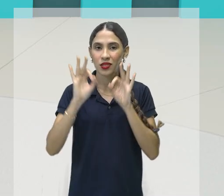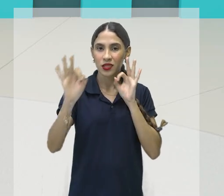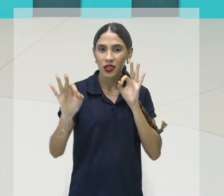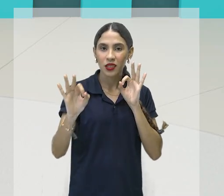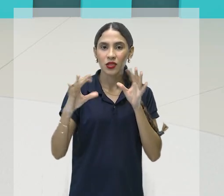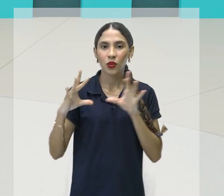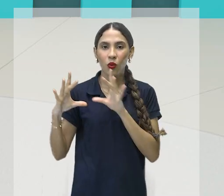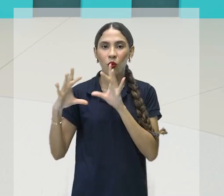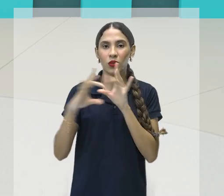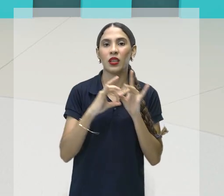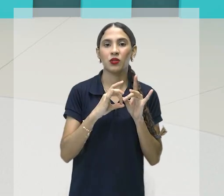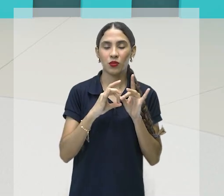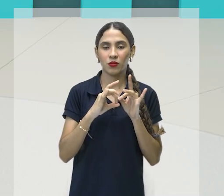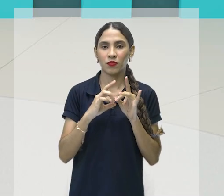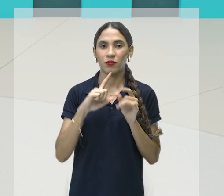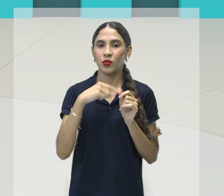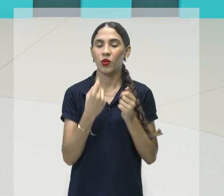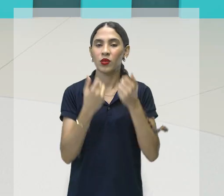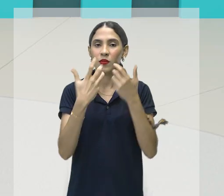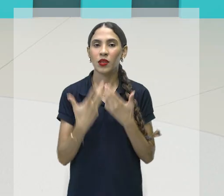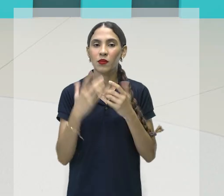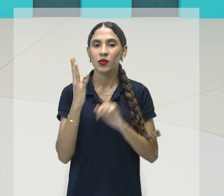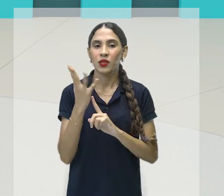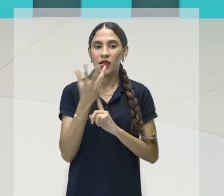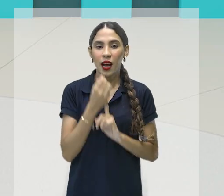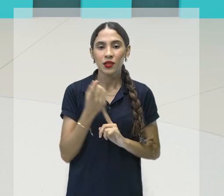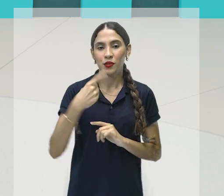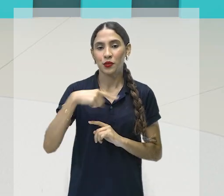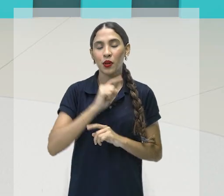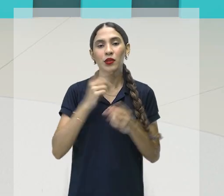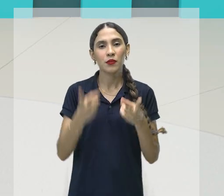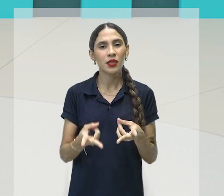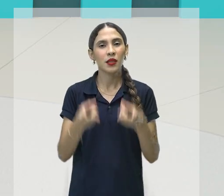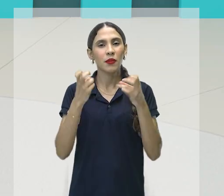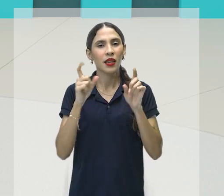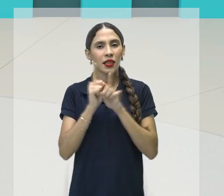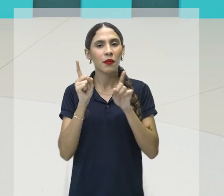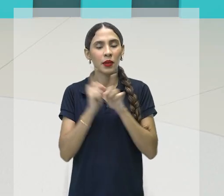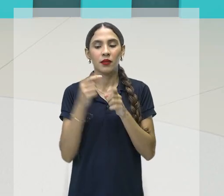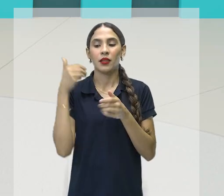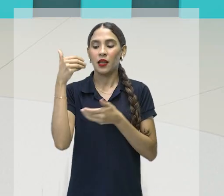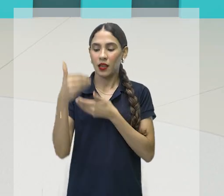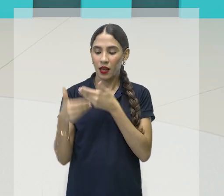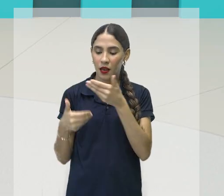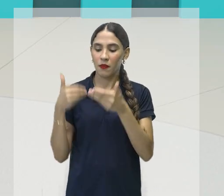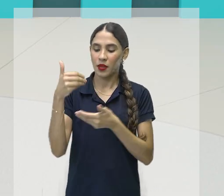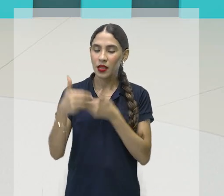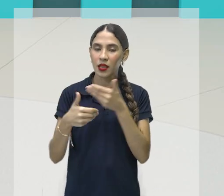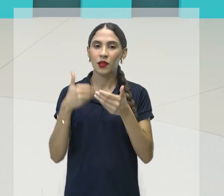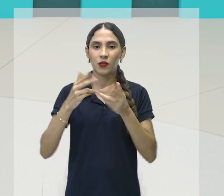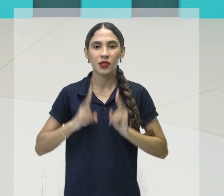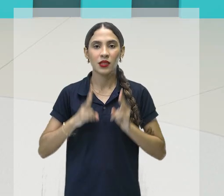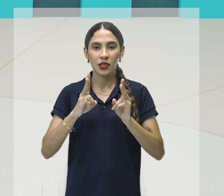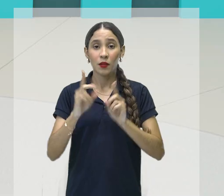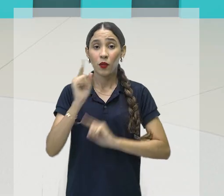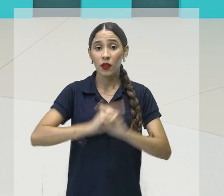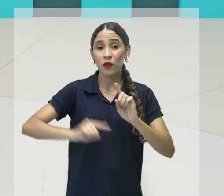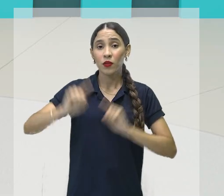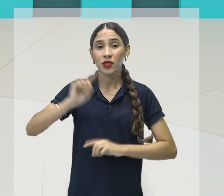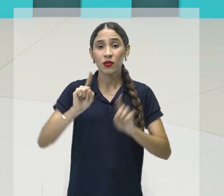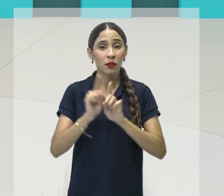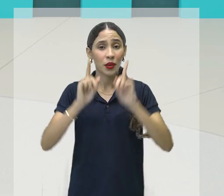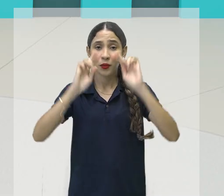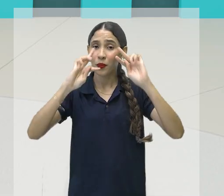nosso contexto. Quando falamos de arte, vamos perceber que ela vem caminhando de forma gradual com a